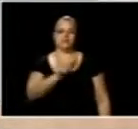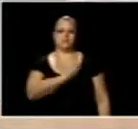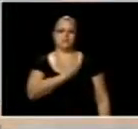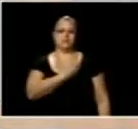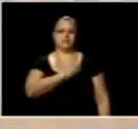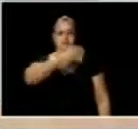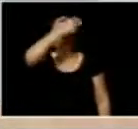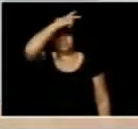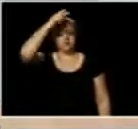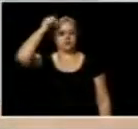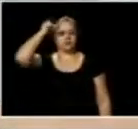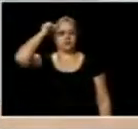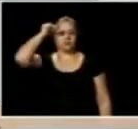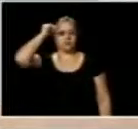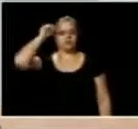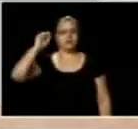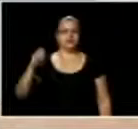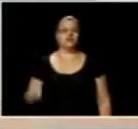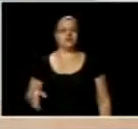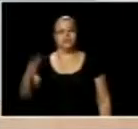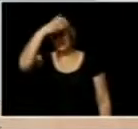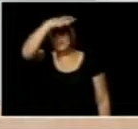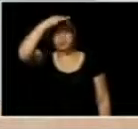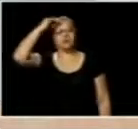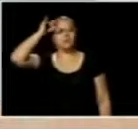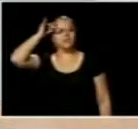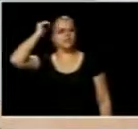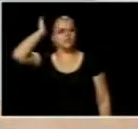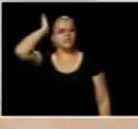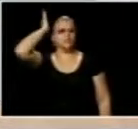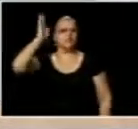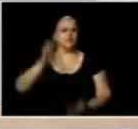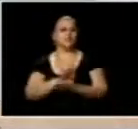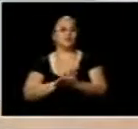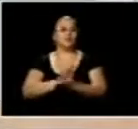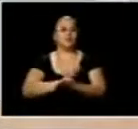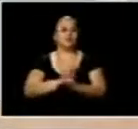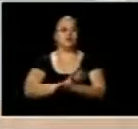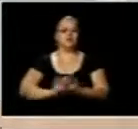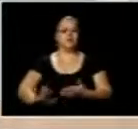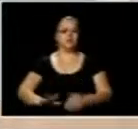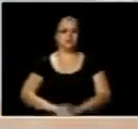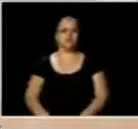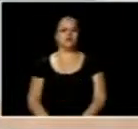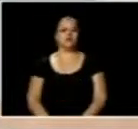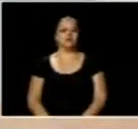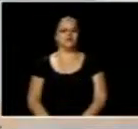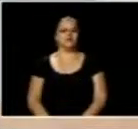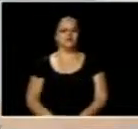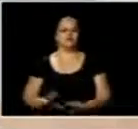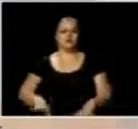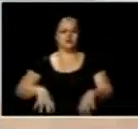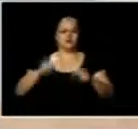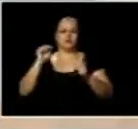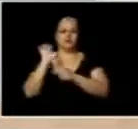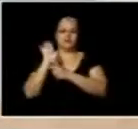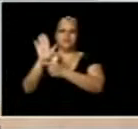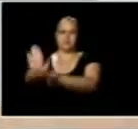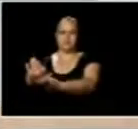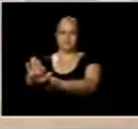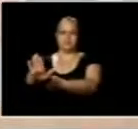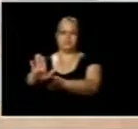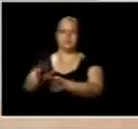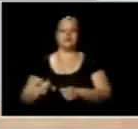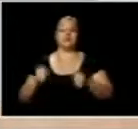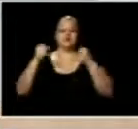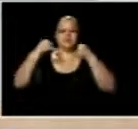Dia a dia a população está vendo aqui nessa tribuna, nessa Câmara, desmontando a farsa política que foi montada, enganou a população de Taubaté e